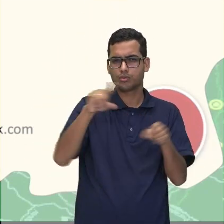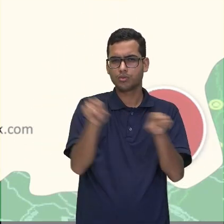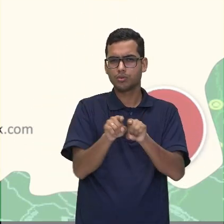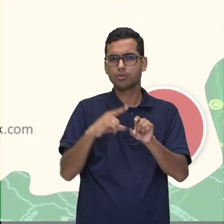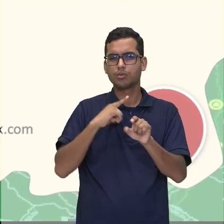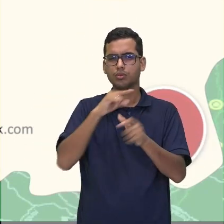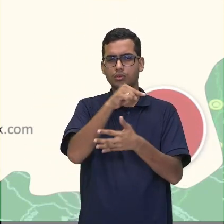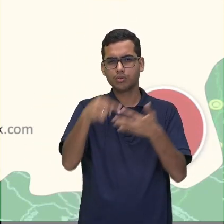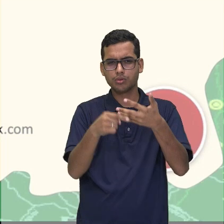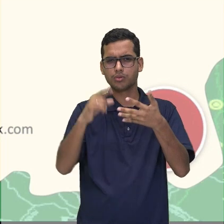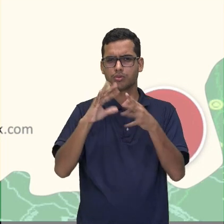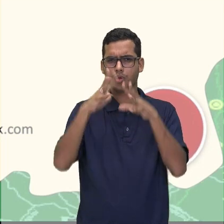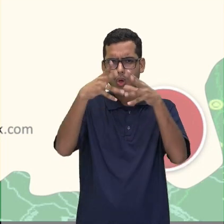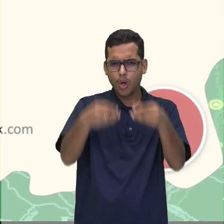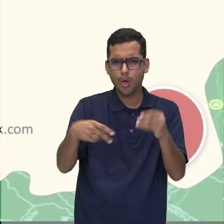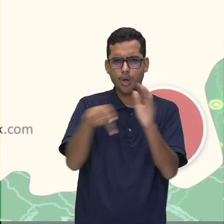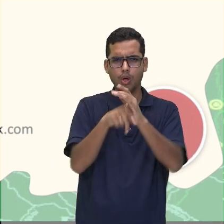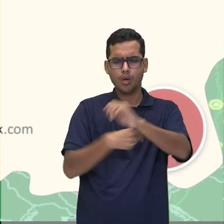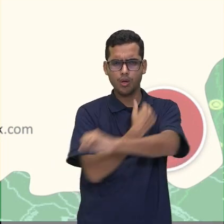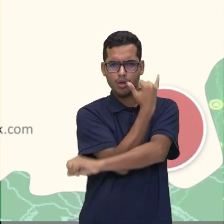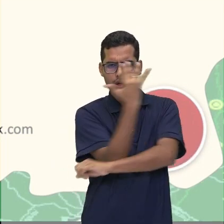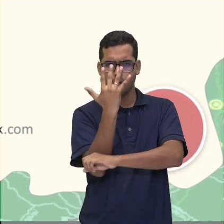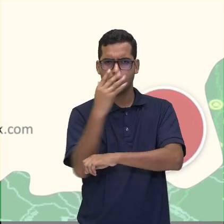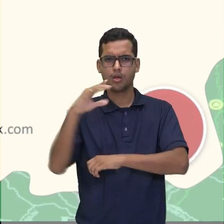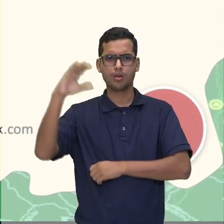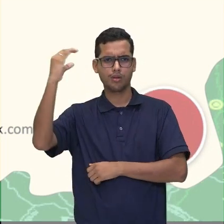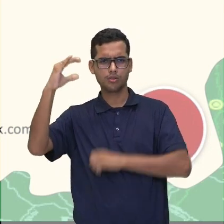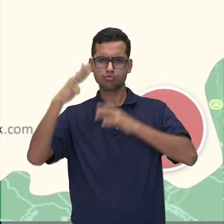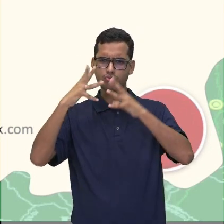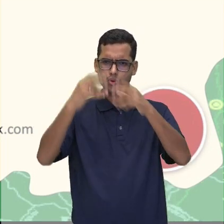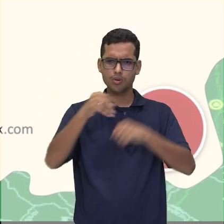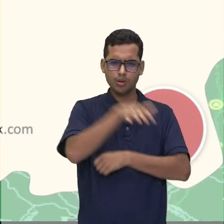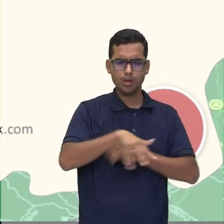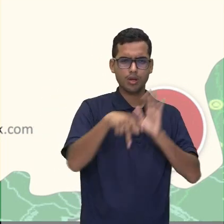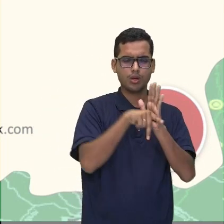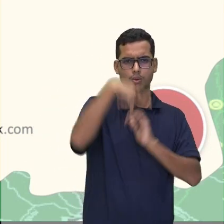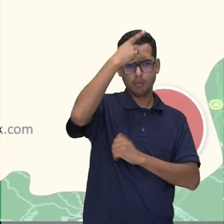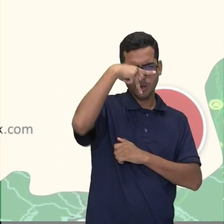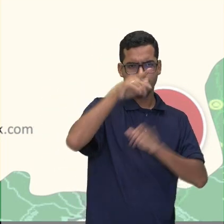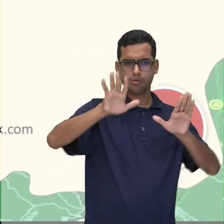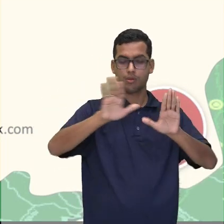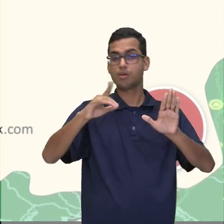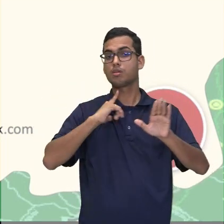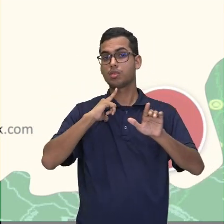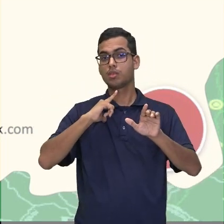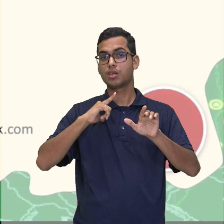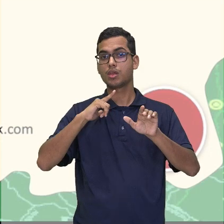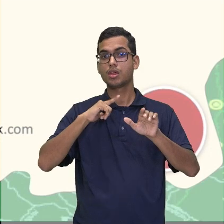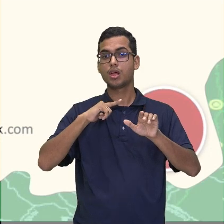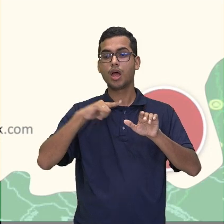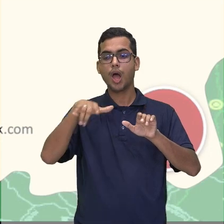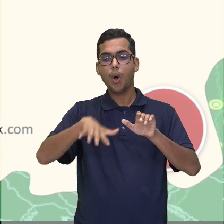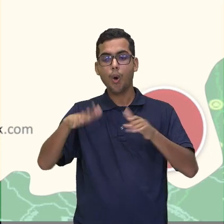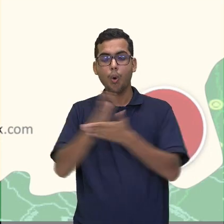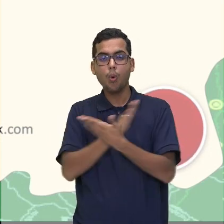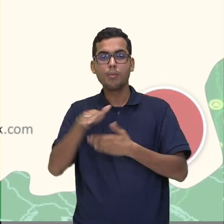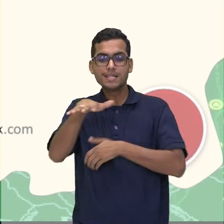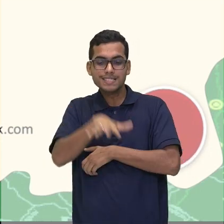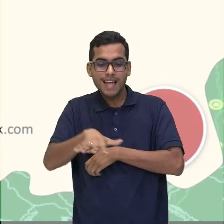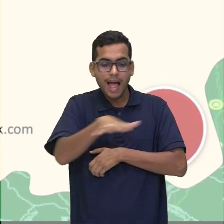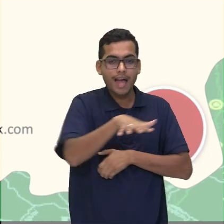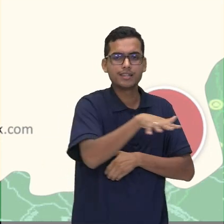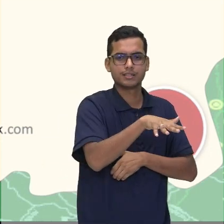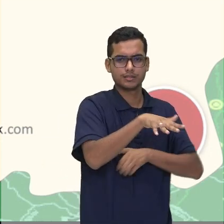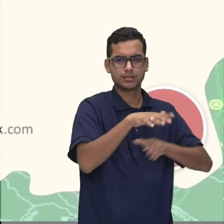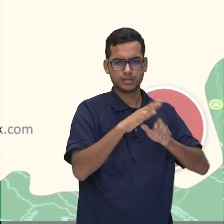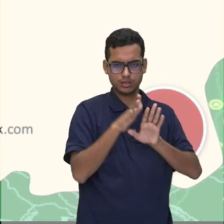são todo o território, por exemplo, da Colômbia, todo o território do Peru? Não, a gente tem fragmentos desse bioma